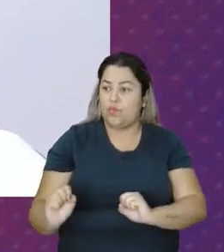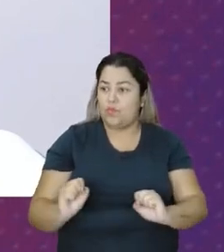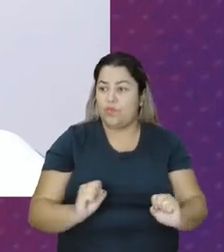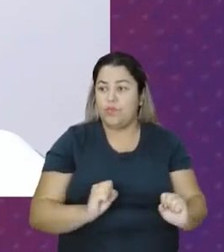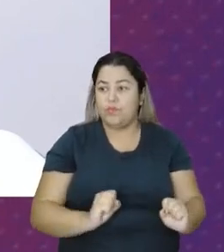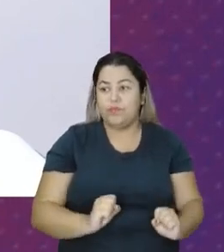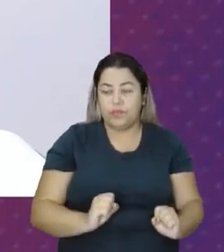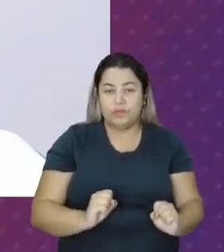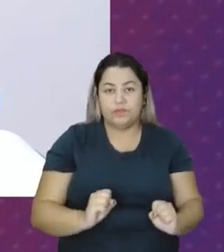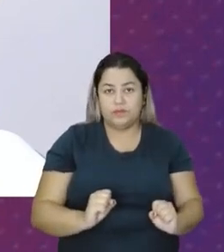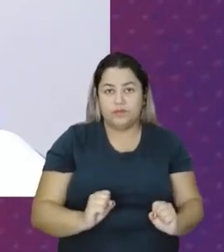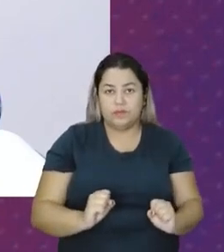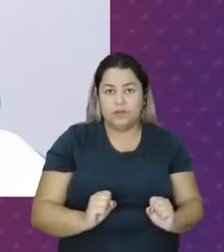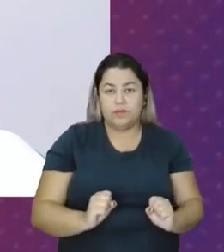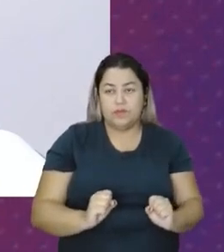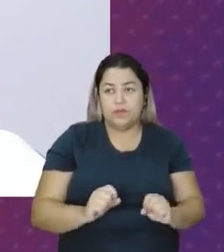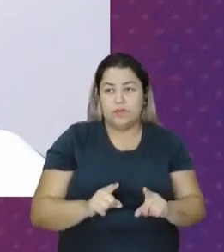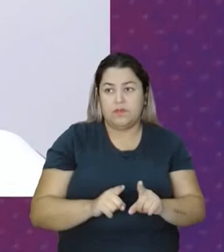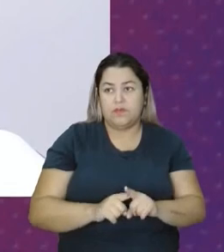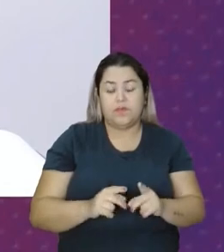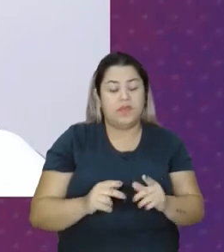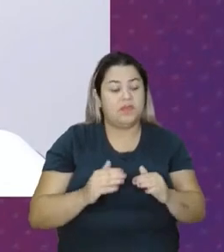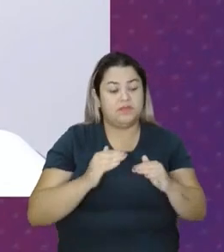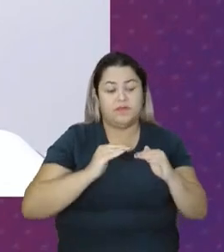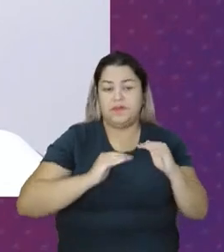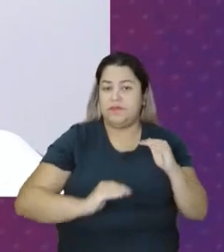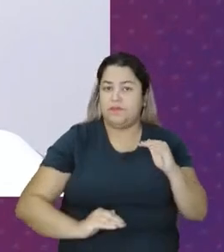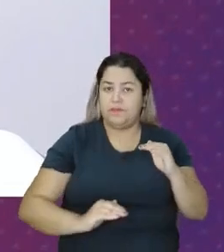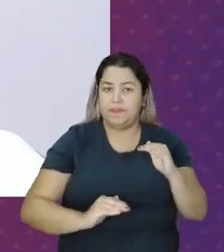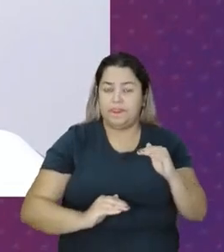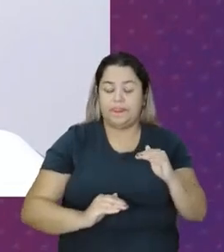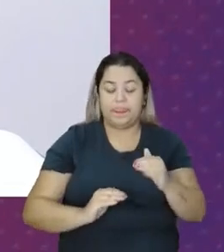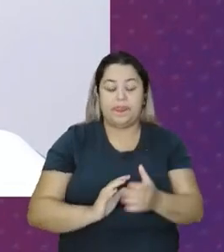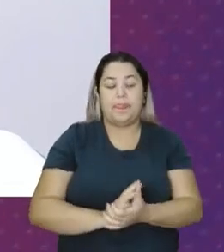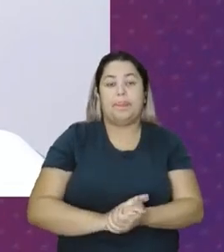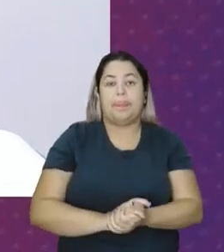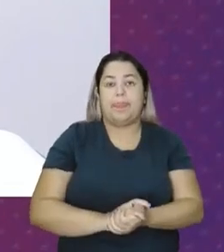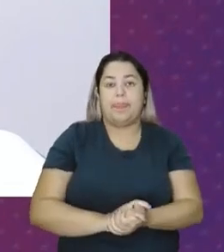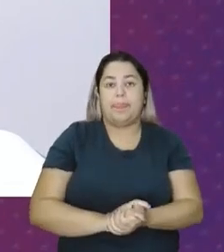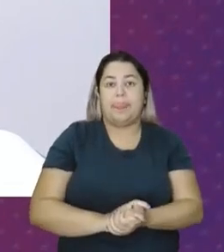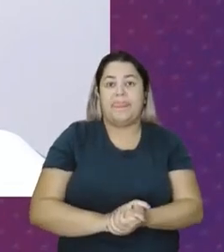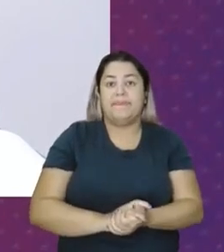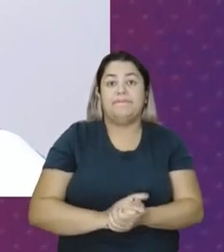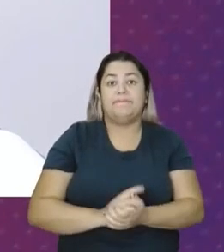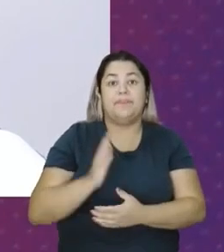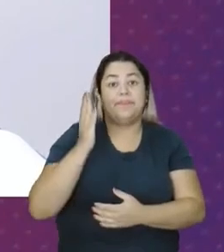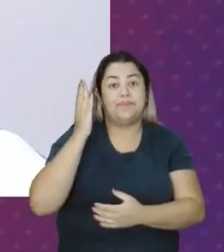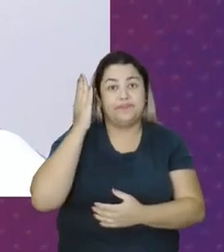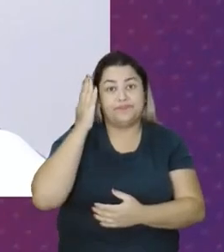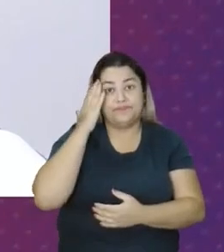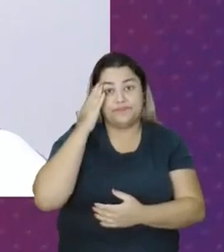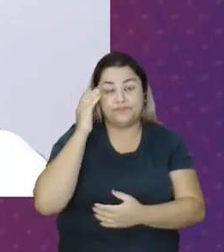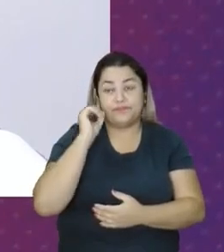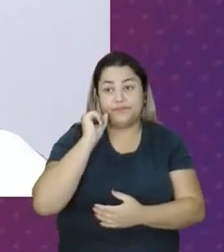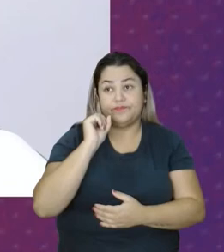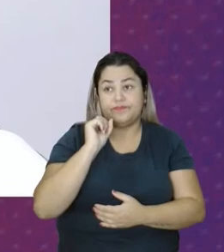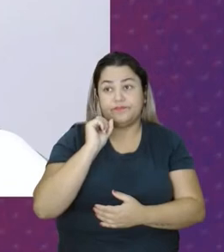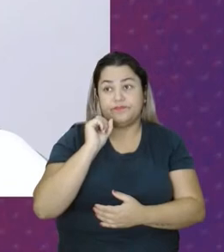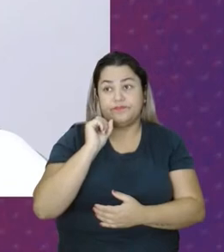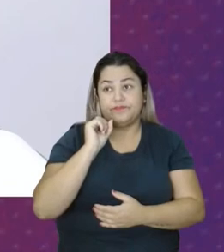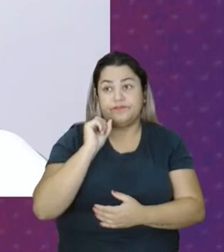tá? E um poder absolutamente desigual, né? Sabe que se a gente